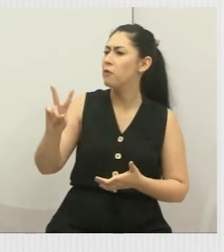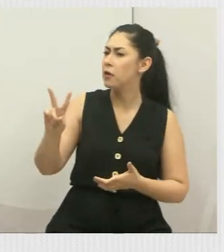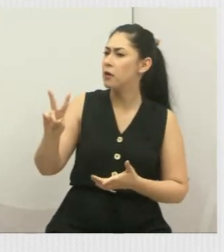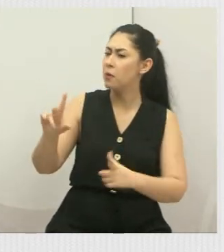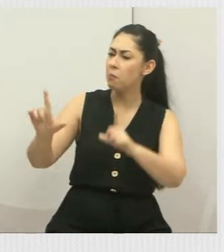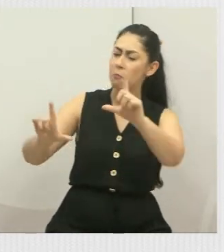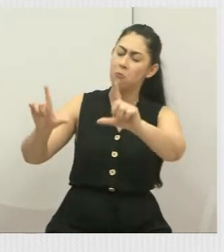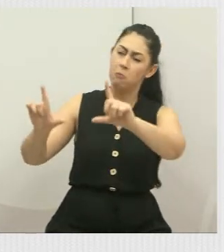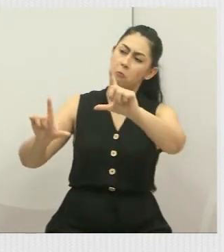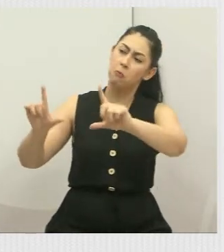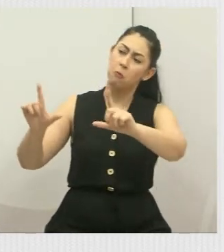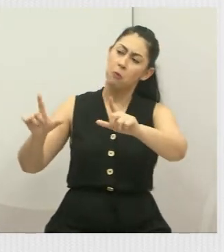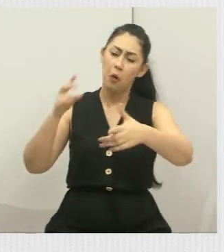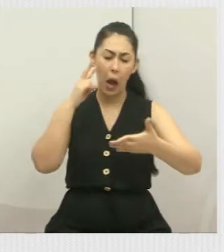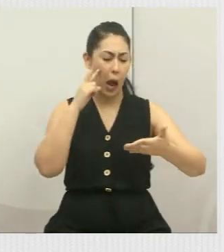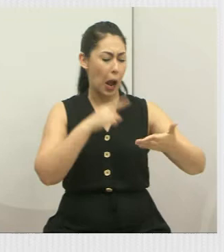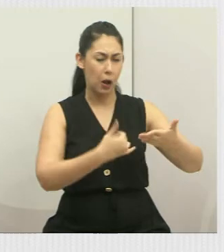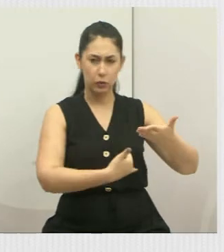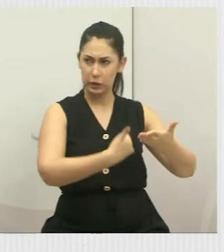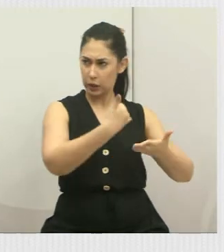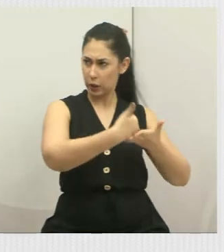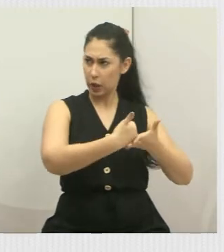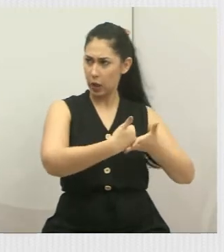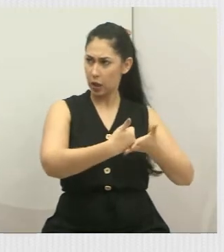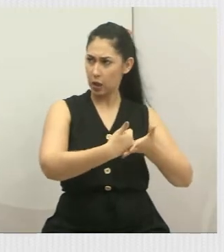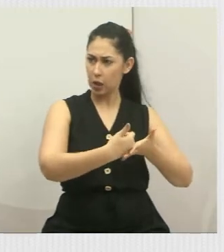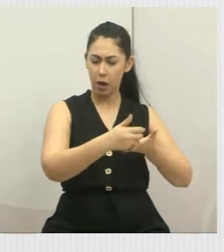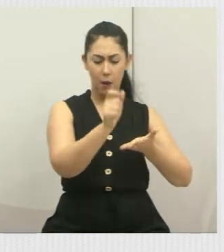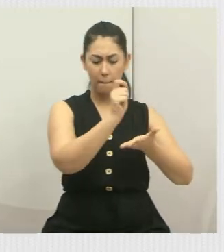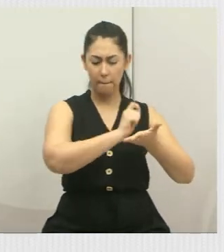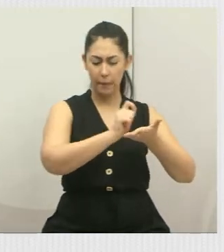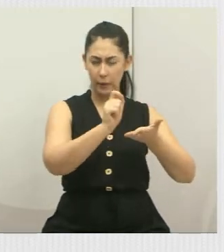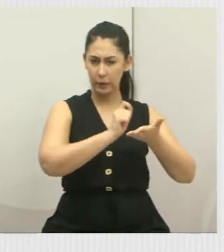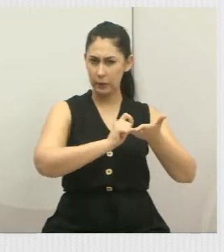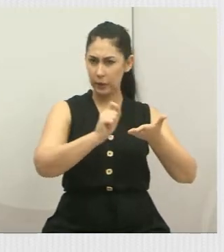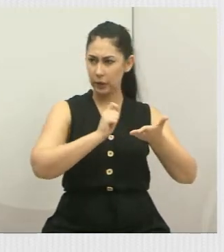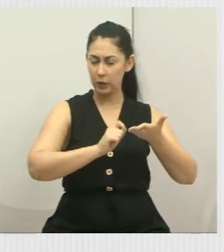tela e na outra você vai preencher conosco este formulário.